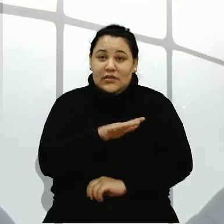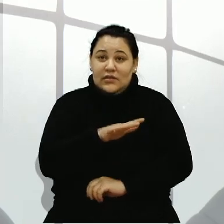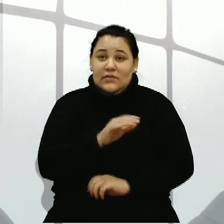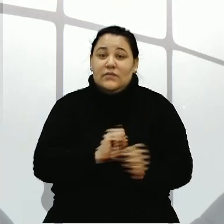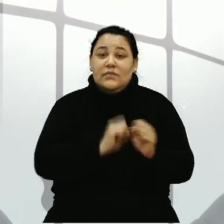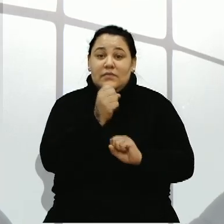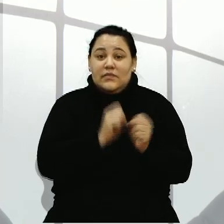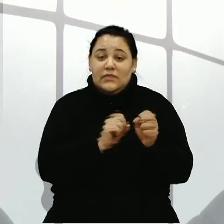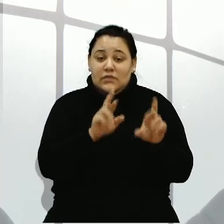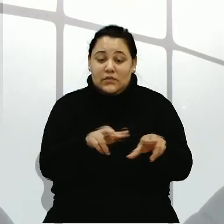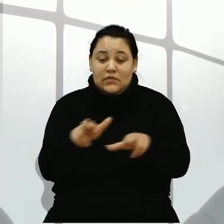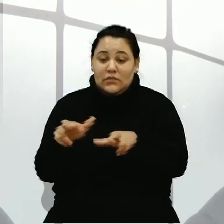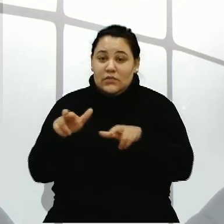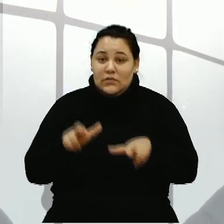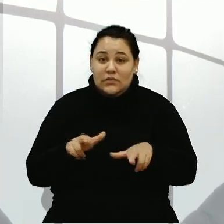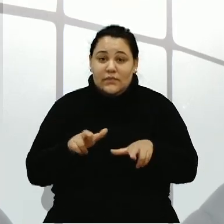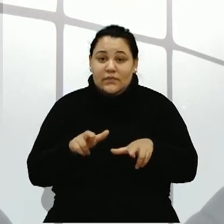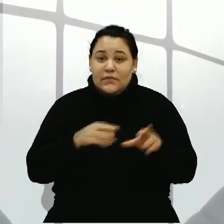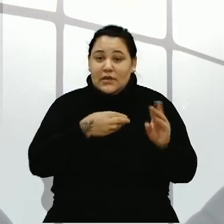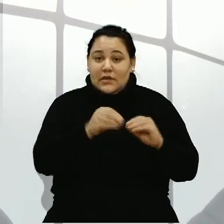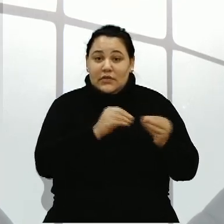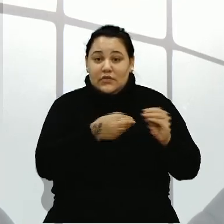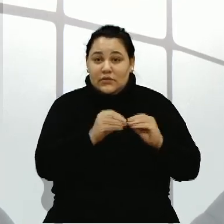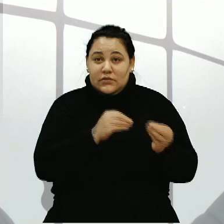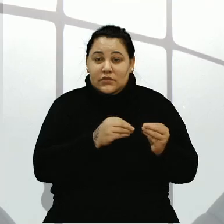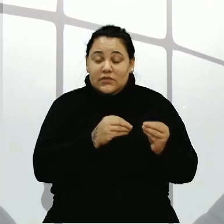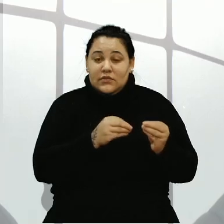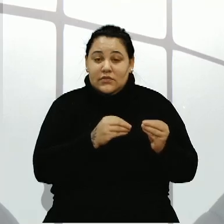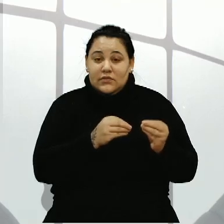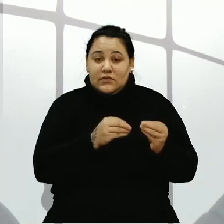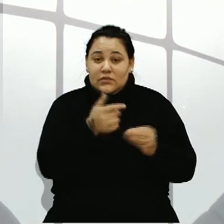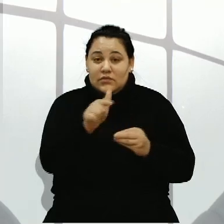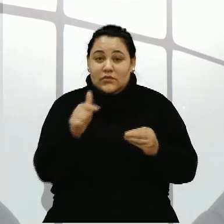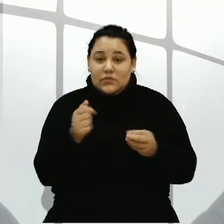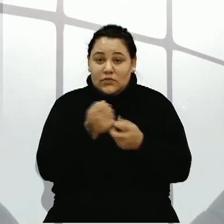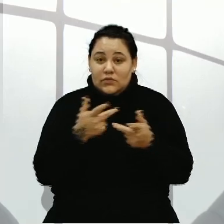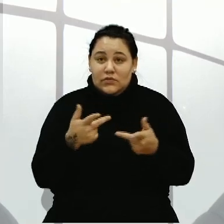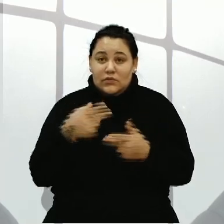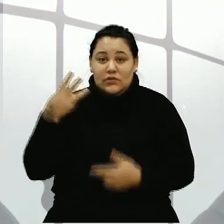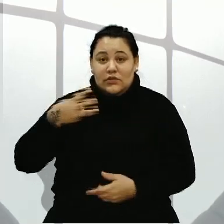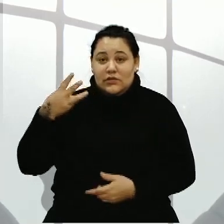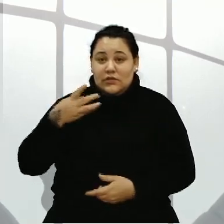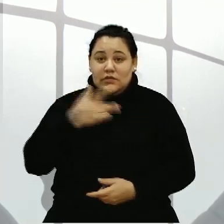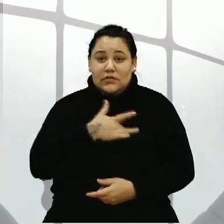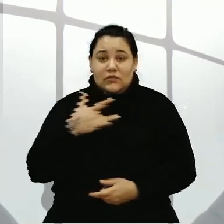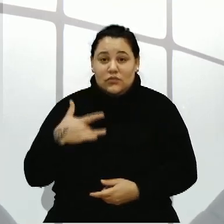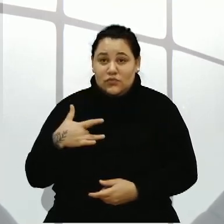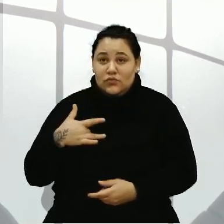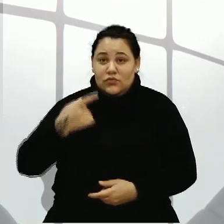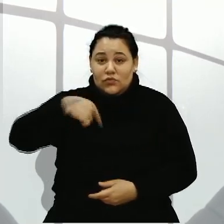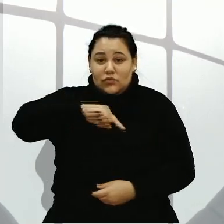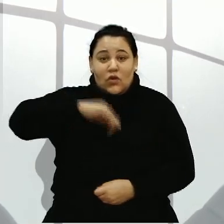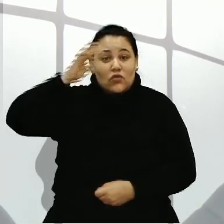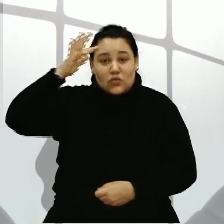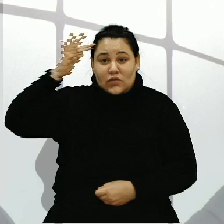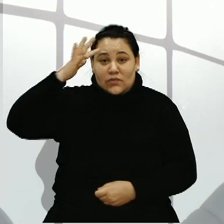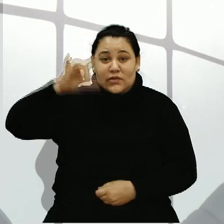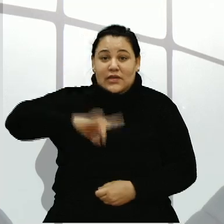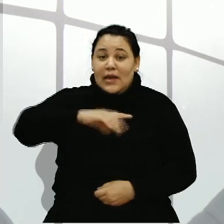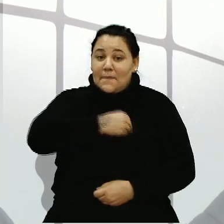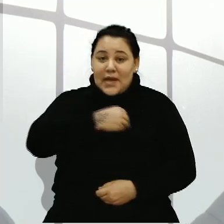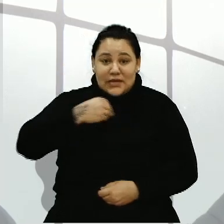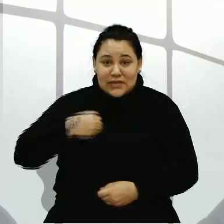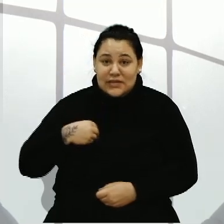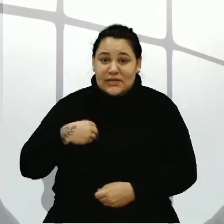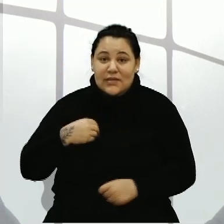nossa região, metal mecânica, do plástico, entre outras questões. E o terceiro, para a saúde. Nós sonhamos com campos que tenha medicina,